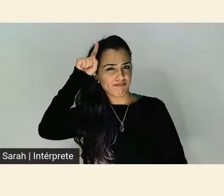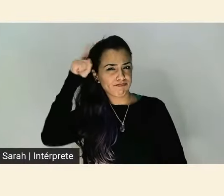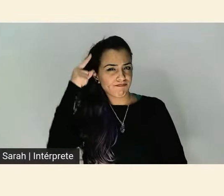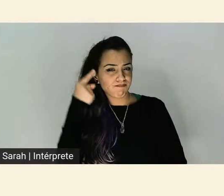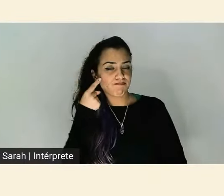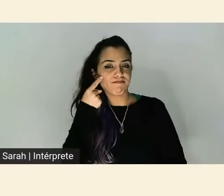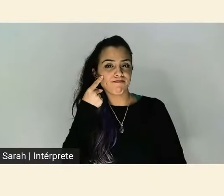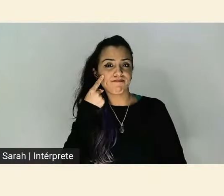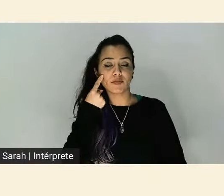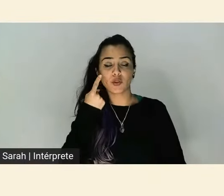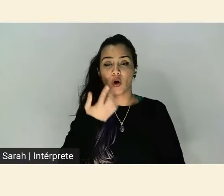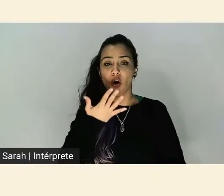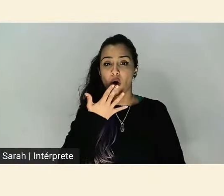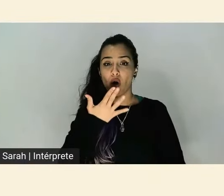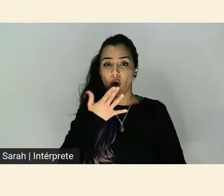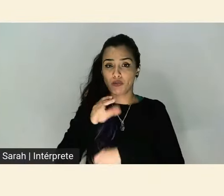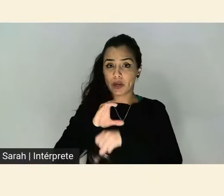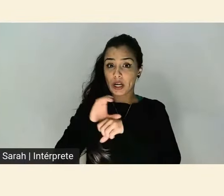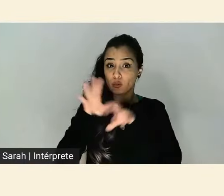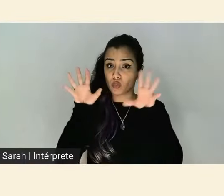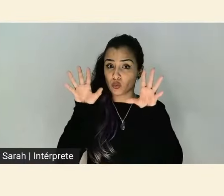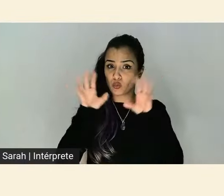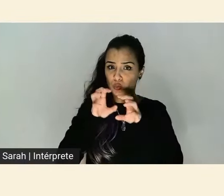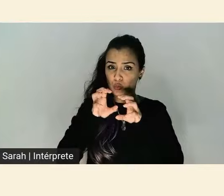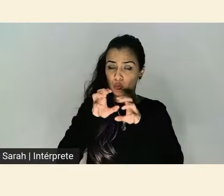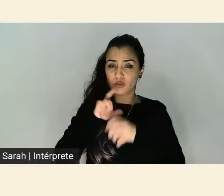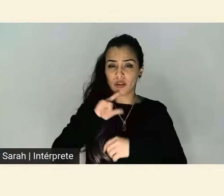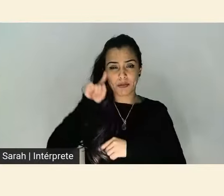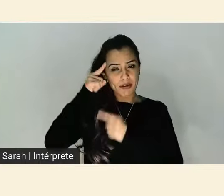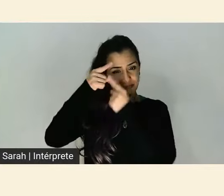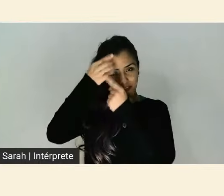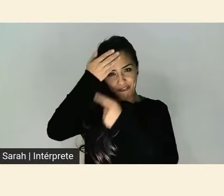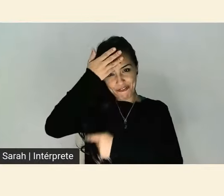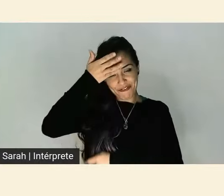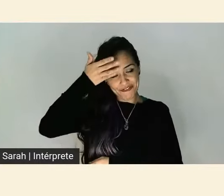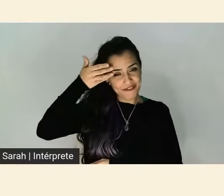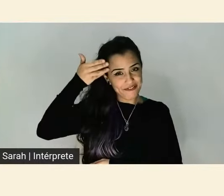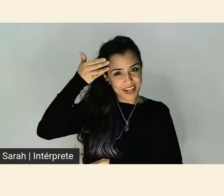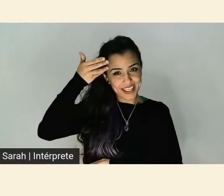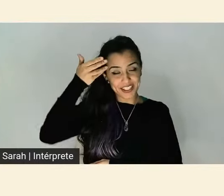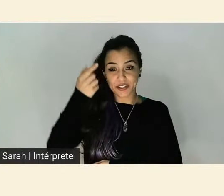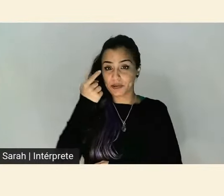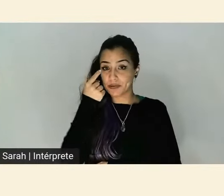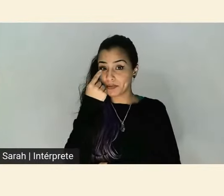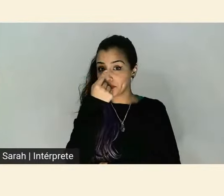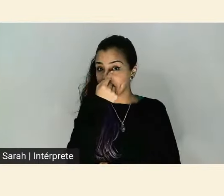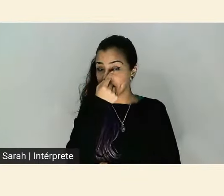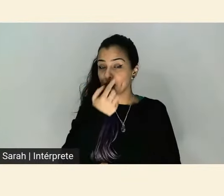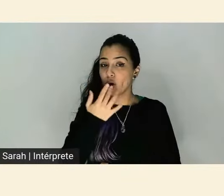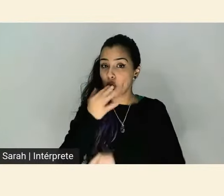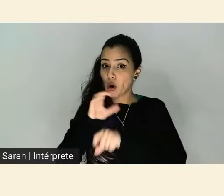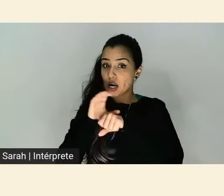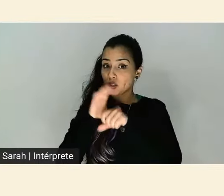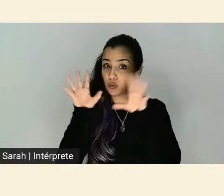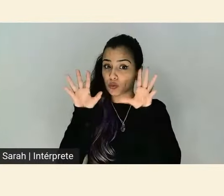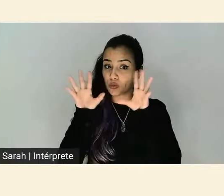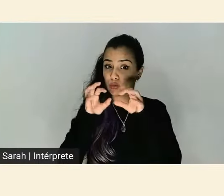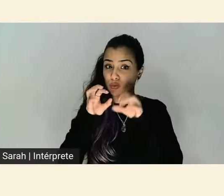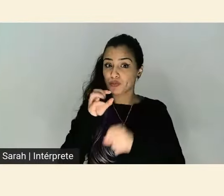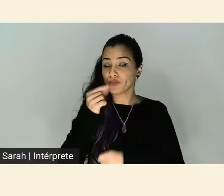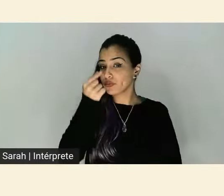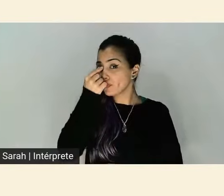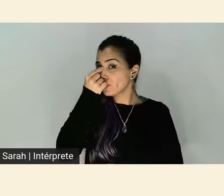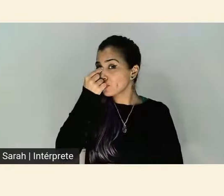castanho, escuro. Com uma franjinha, olhos castanhos, tenho um nariz de base